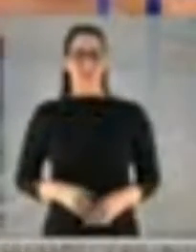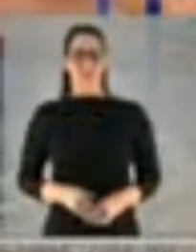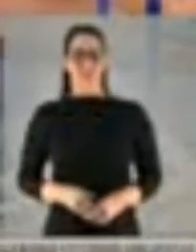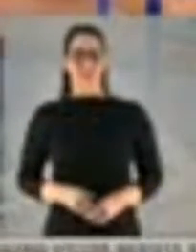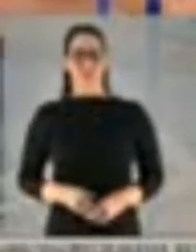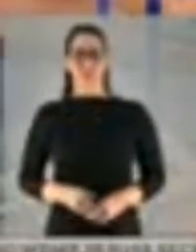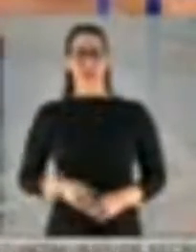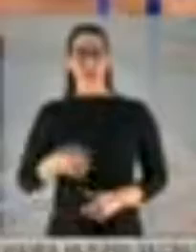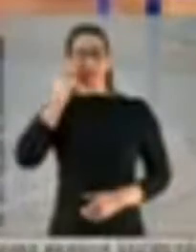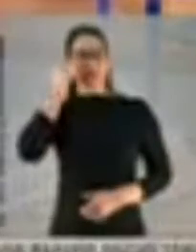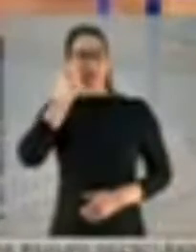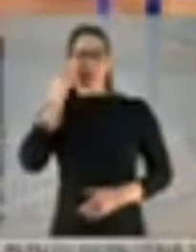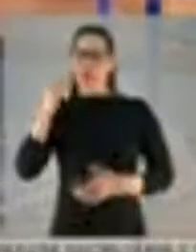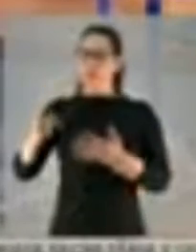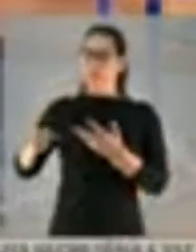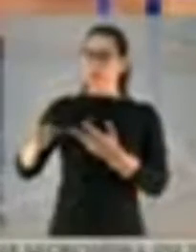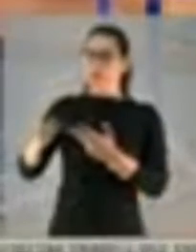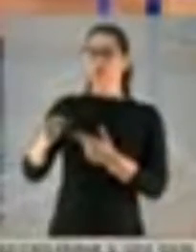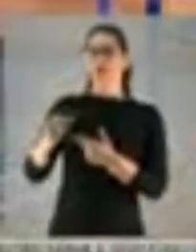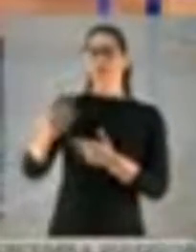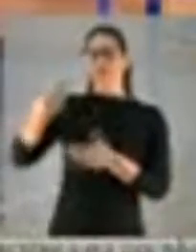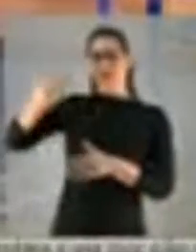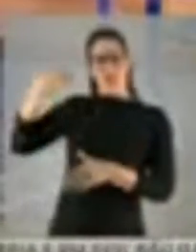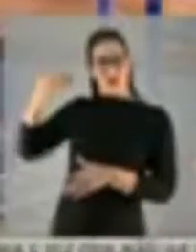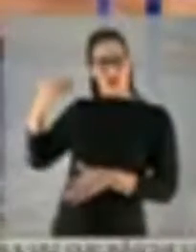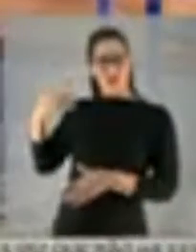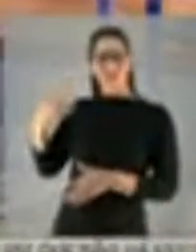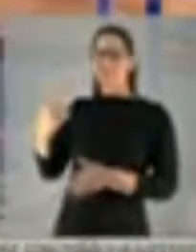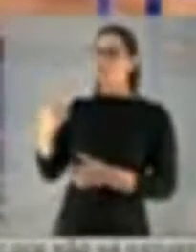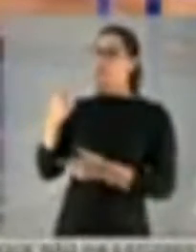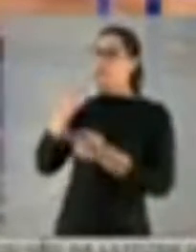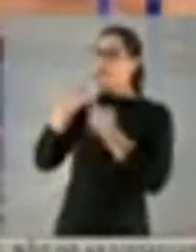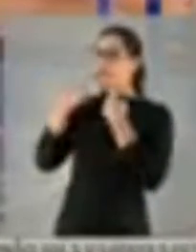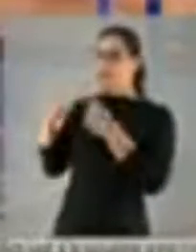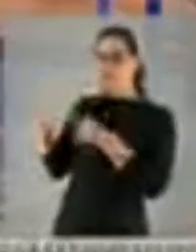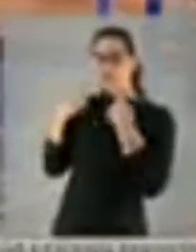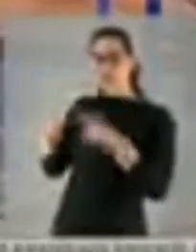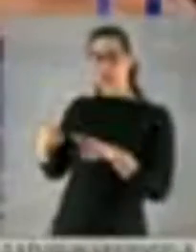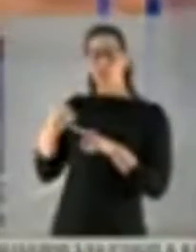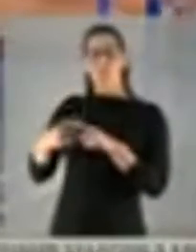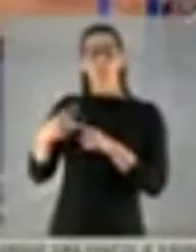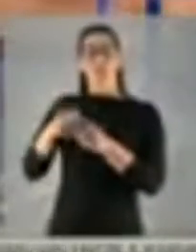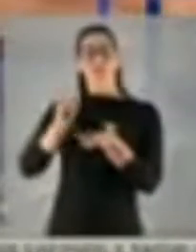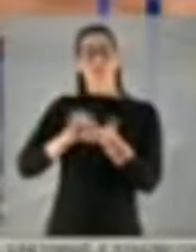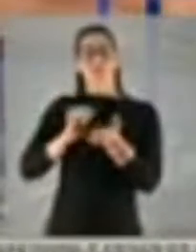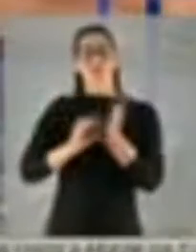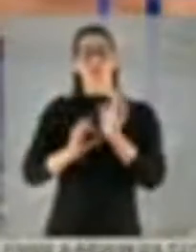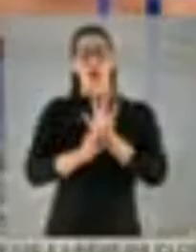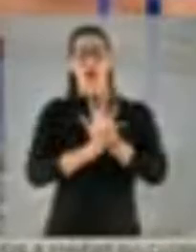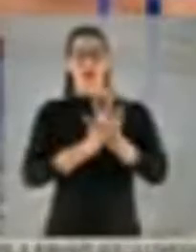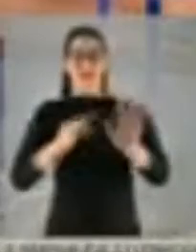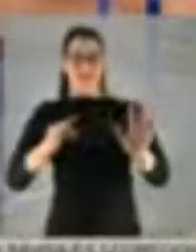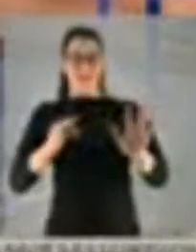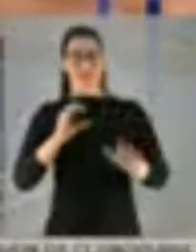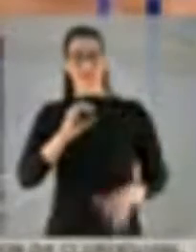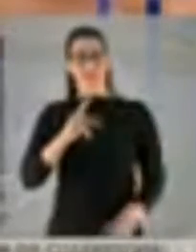Muitos senadores aqui foram criticados, lá atrás, inclusive eu, por não ter assinado a CPI da toga.